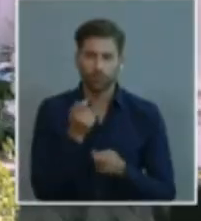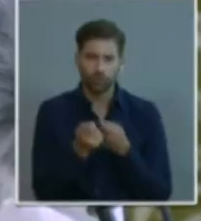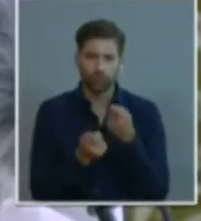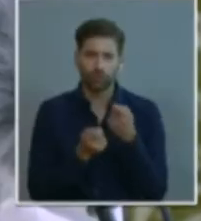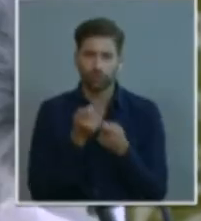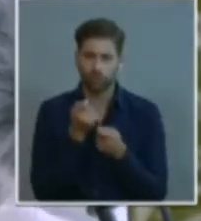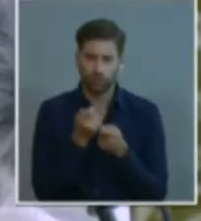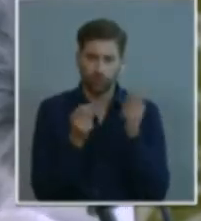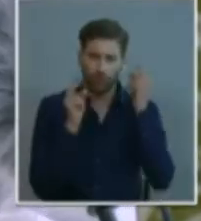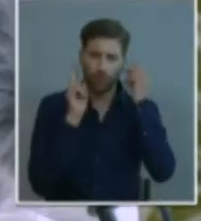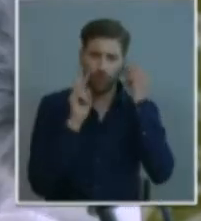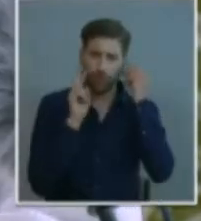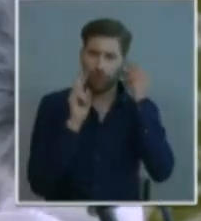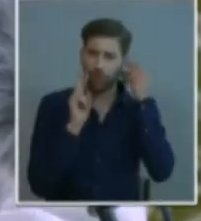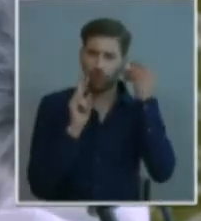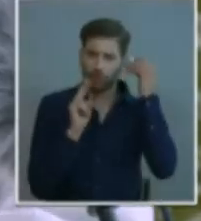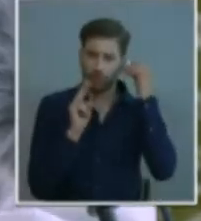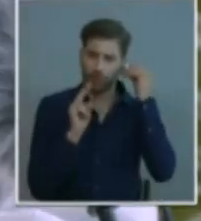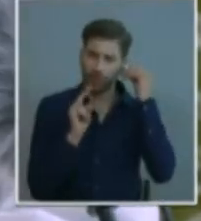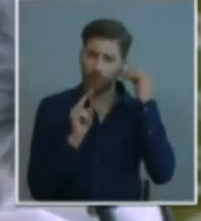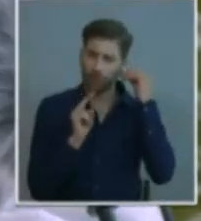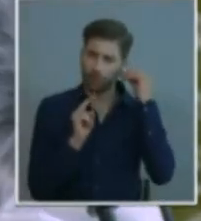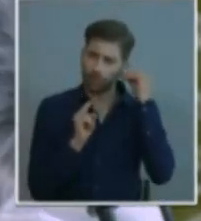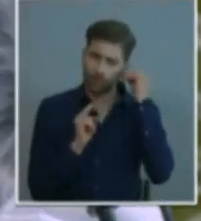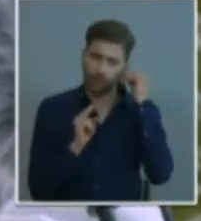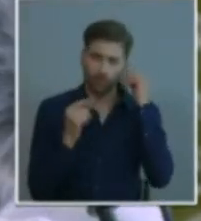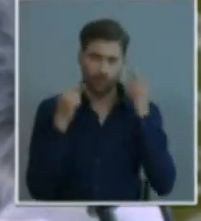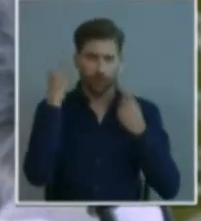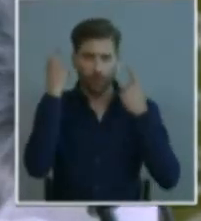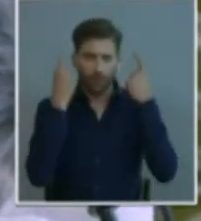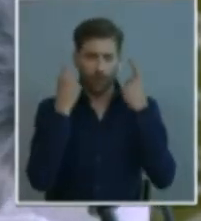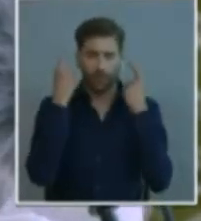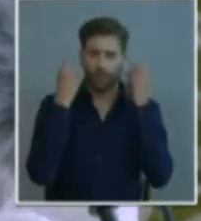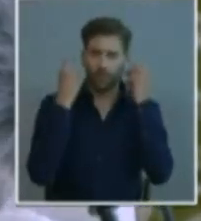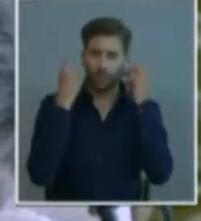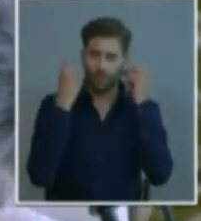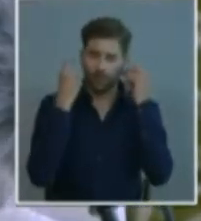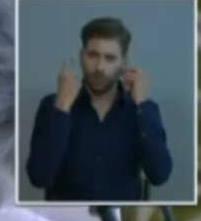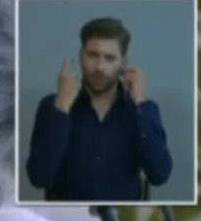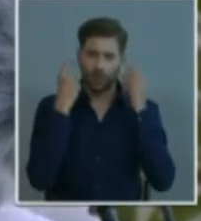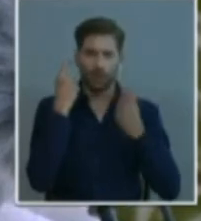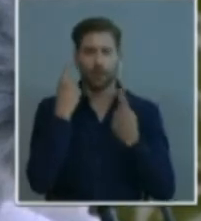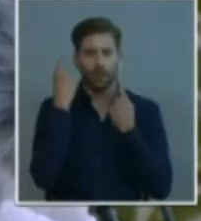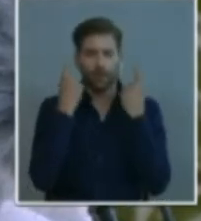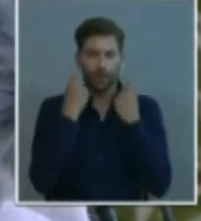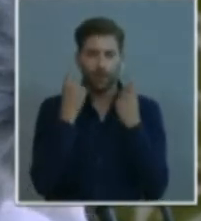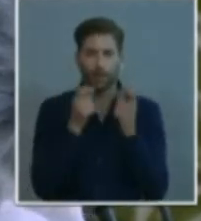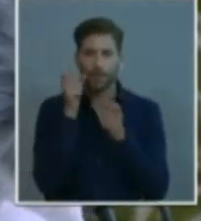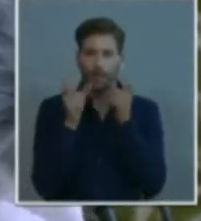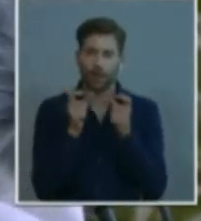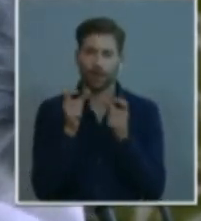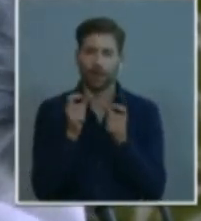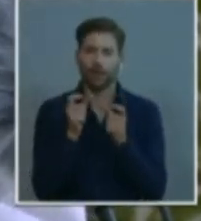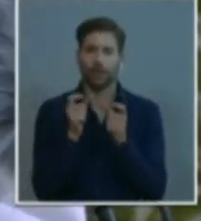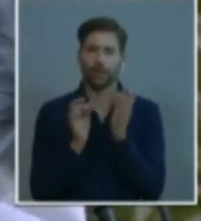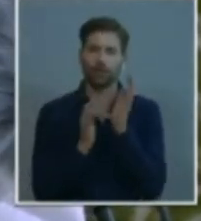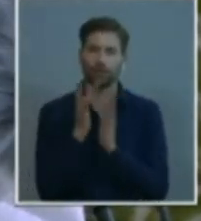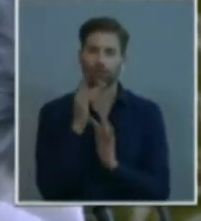vai meditando, vai conservando essa palavra e esta vida de Jesus.